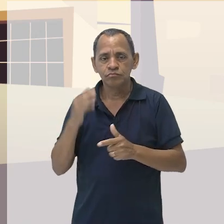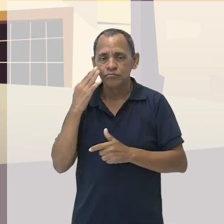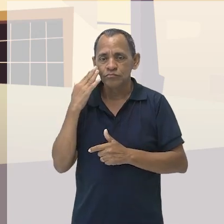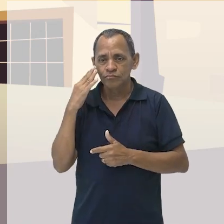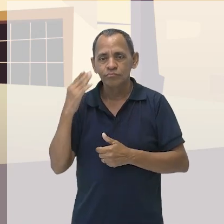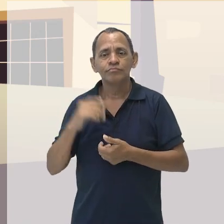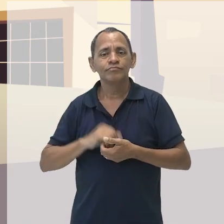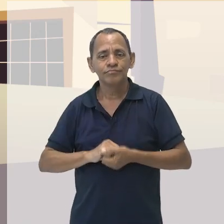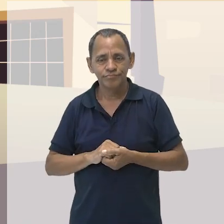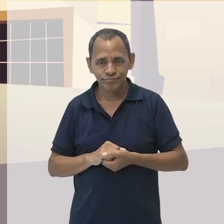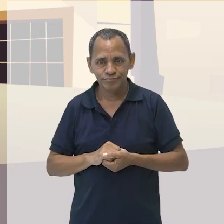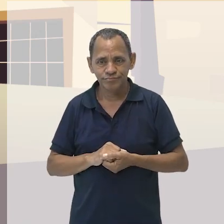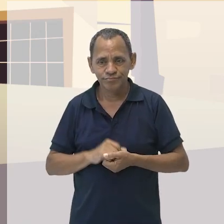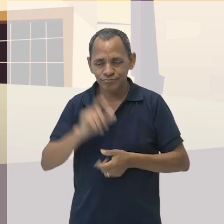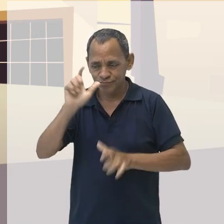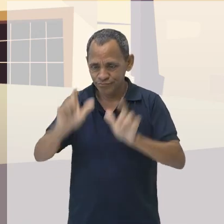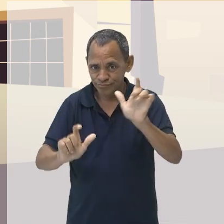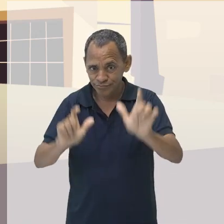personagens.